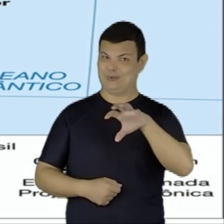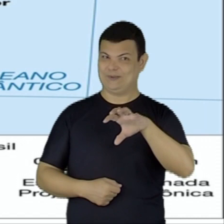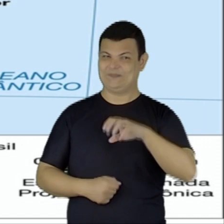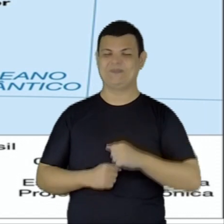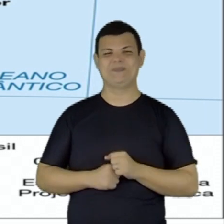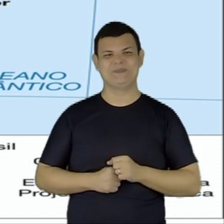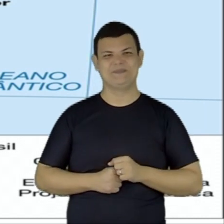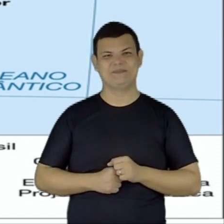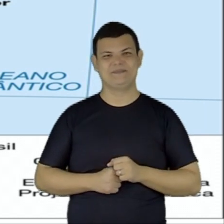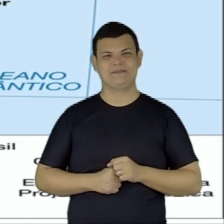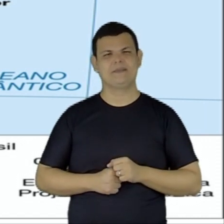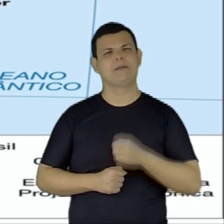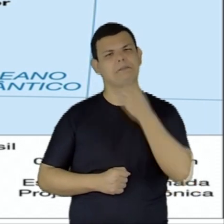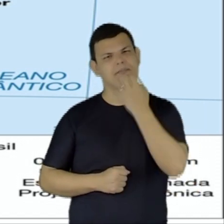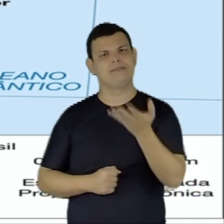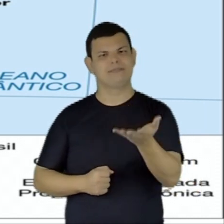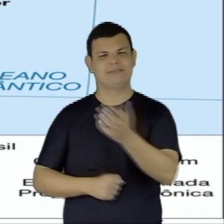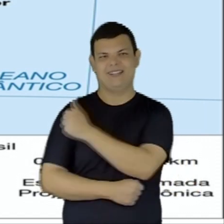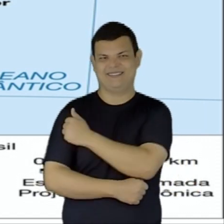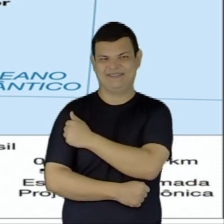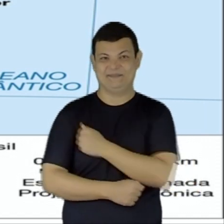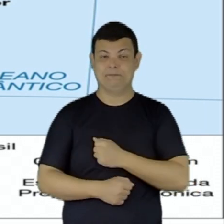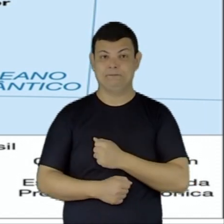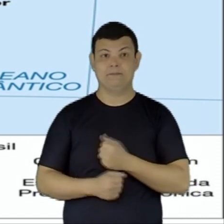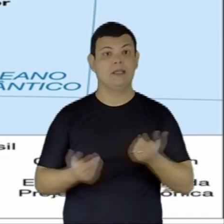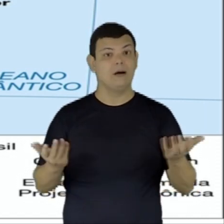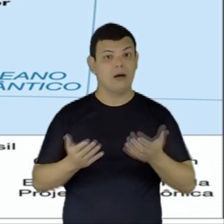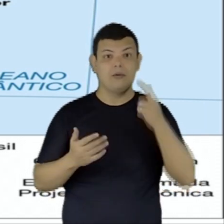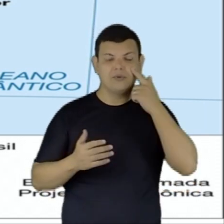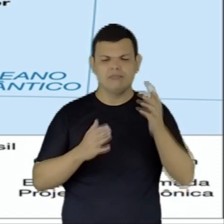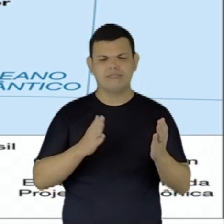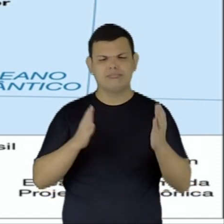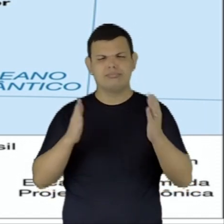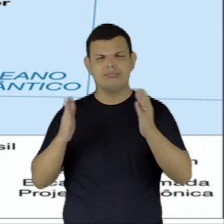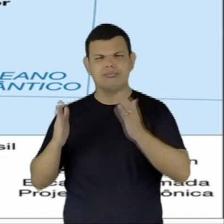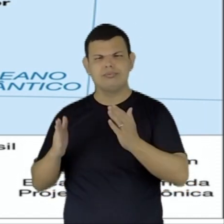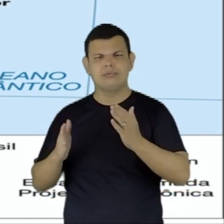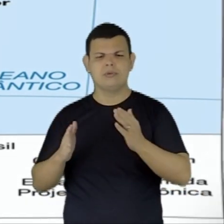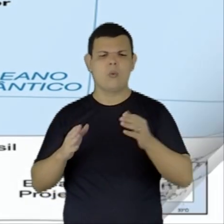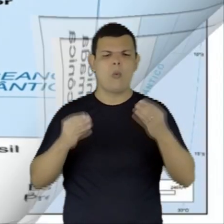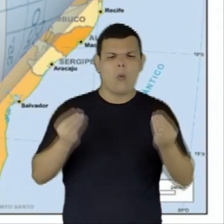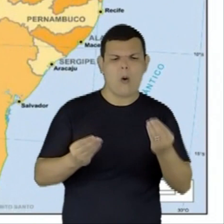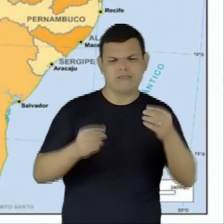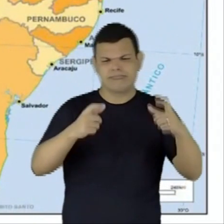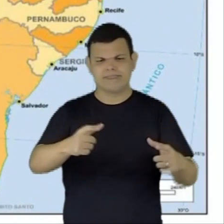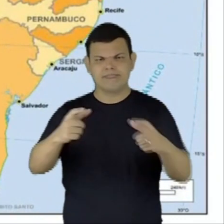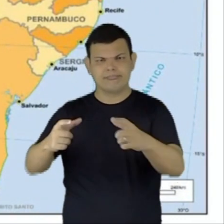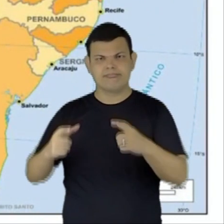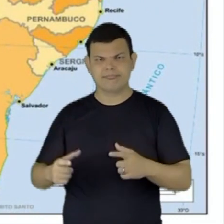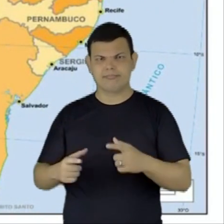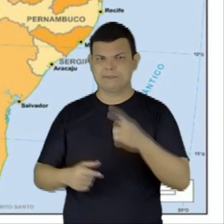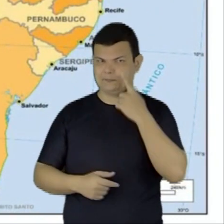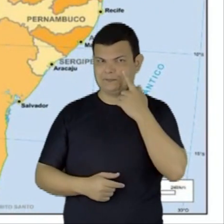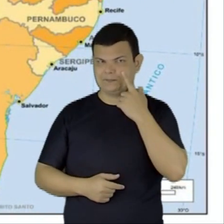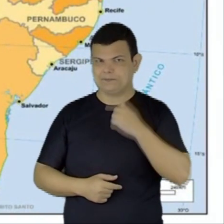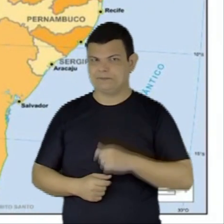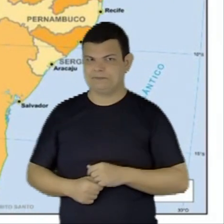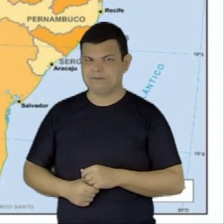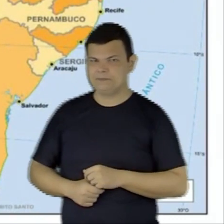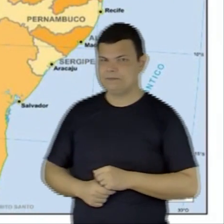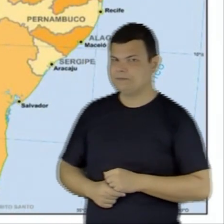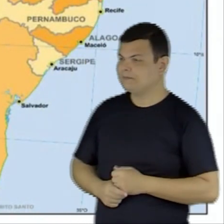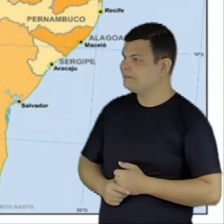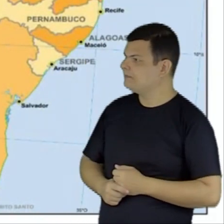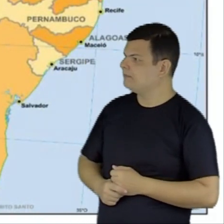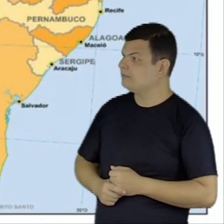Salvador. Muito bom, estudantes. Agora nós vamos acompanhar os aspectos físicos da região Nordeste. Então,